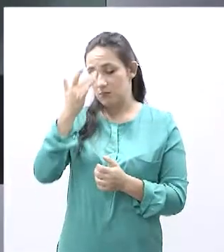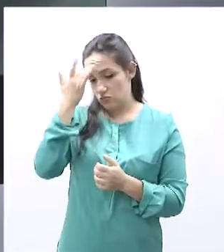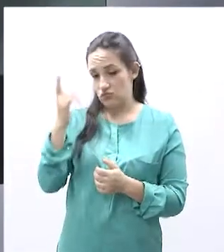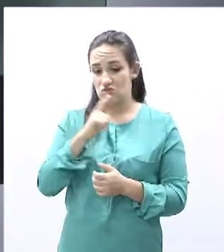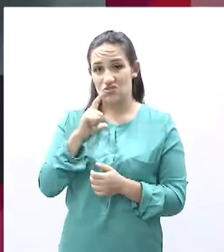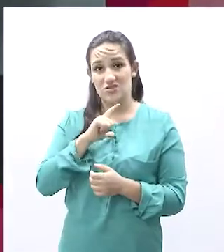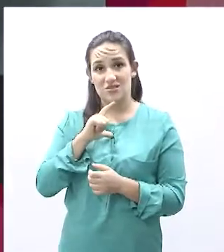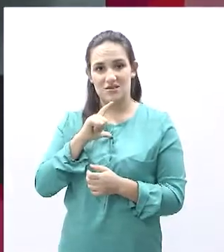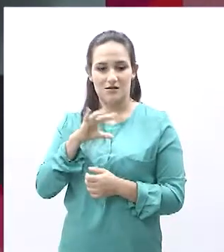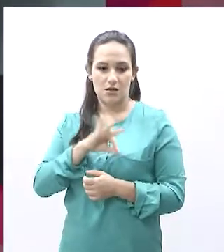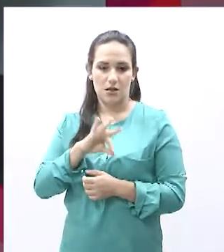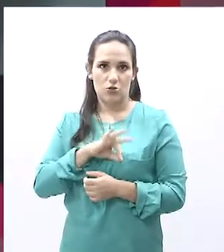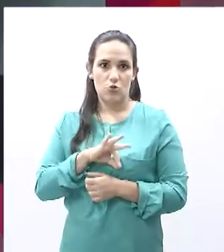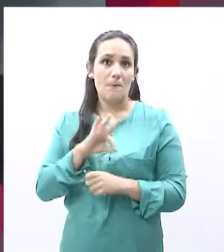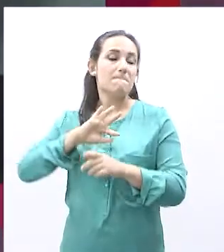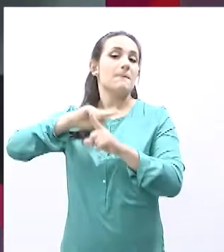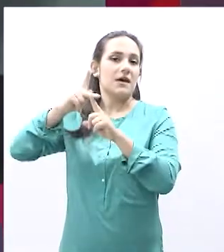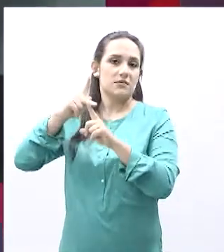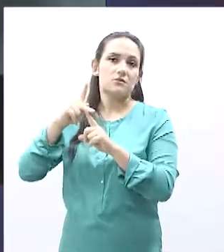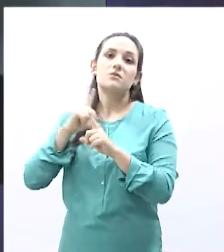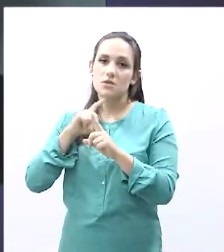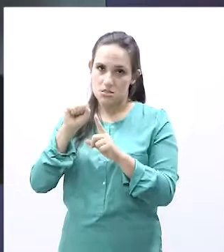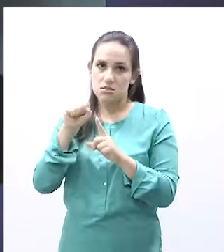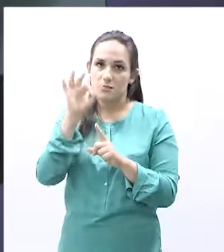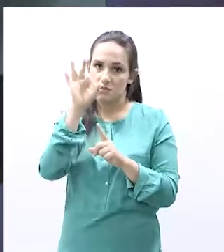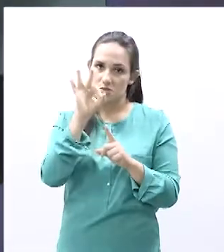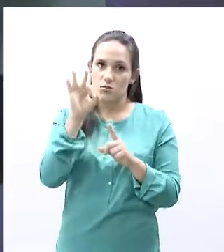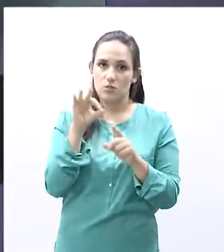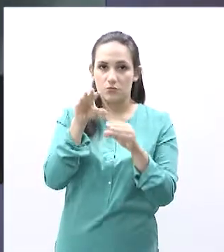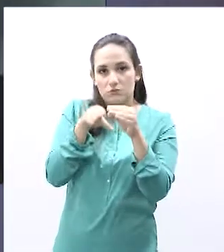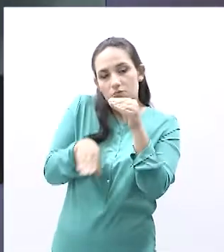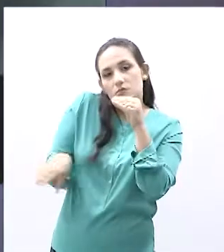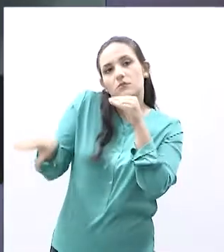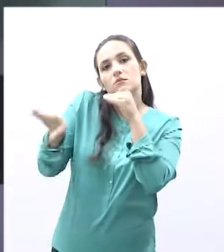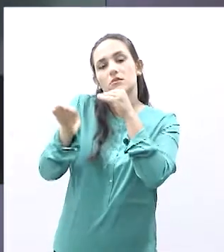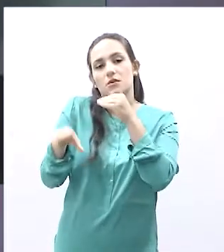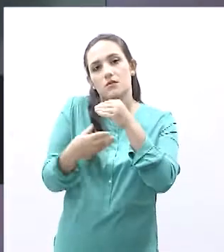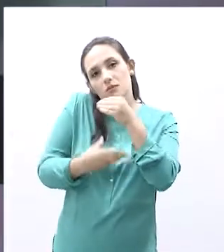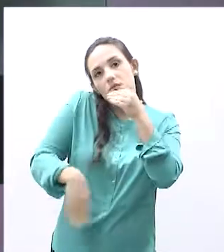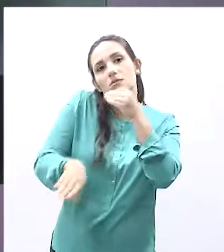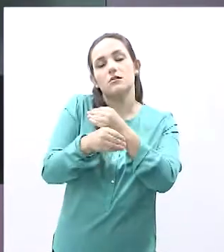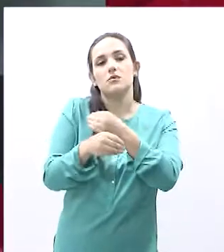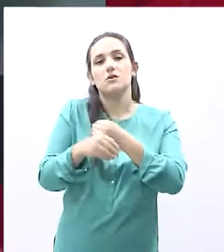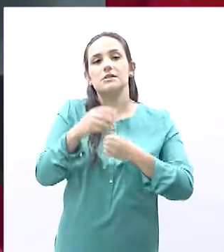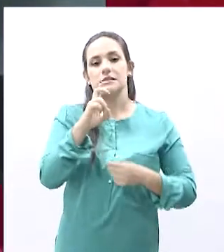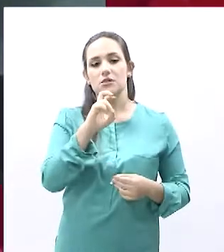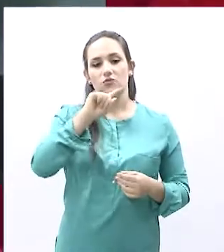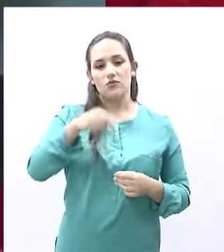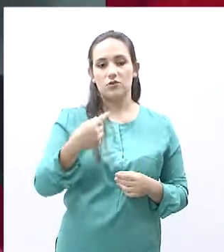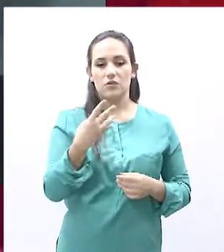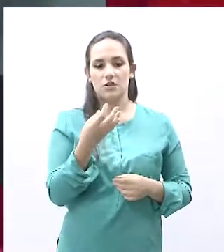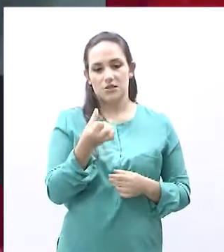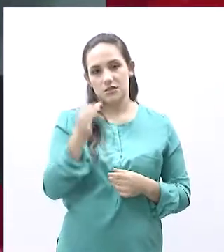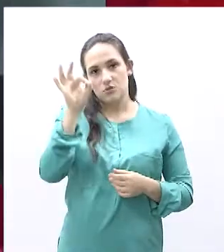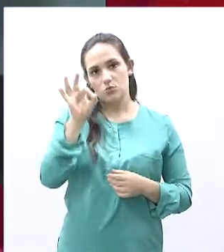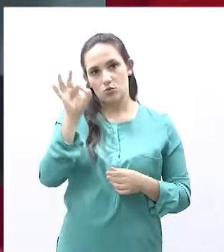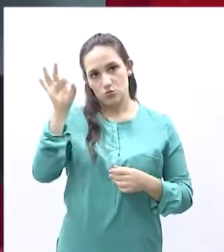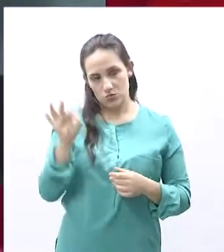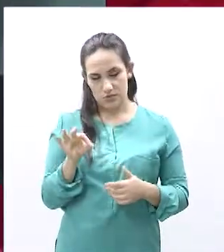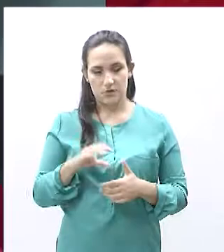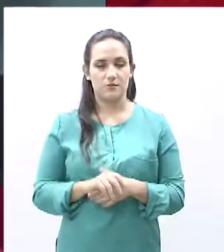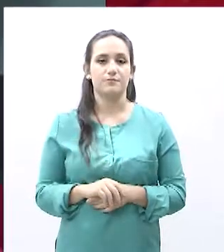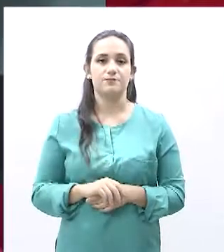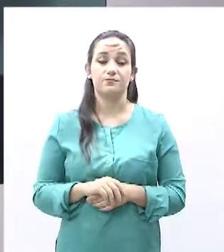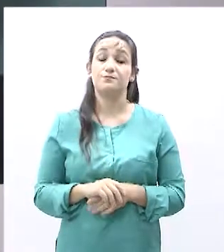que o salário mínimo vão ter os seus benefícios reajustados de 5,46. Tá?